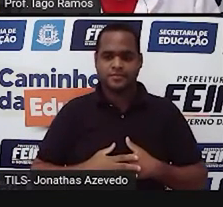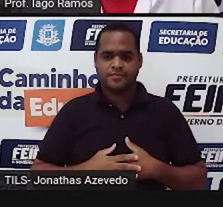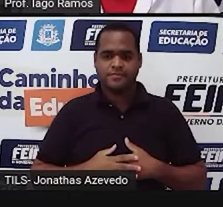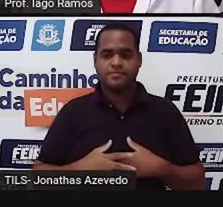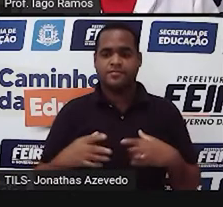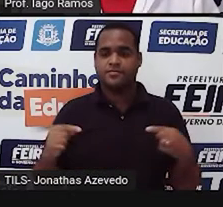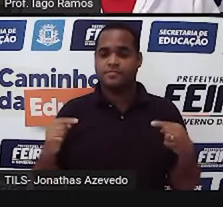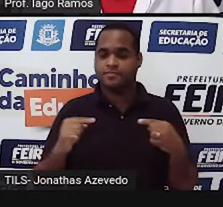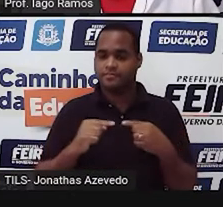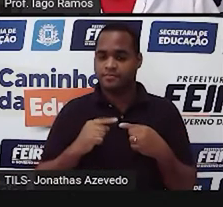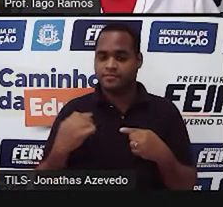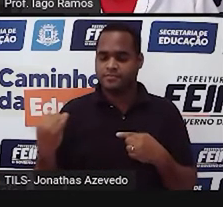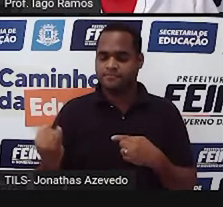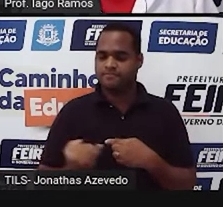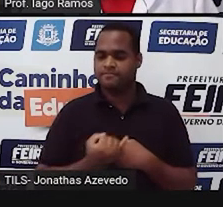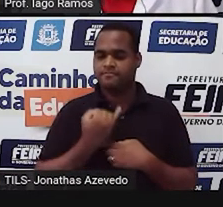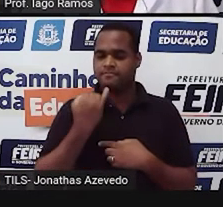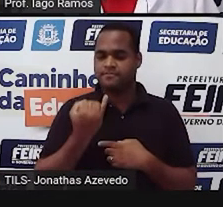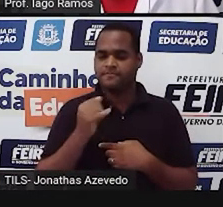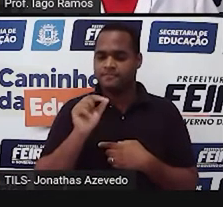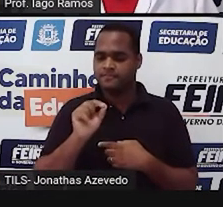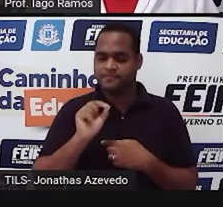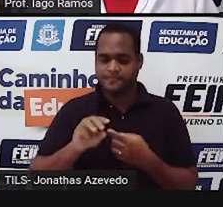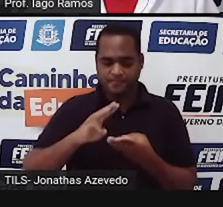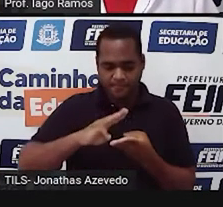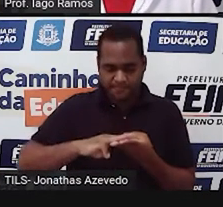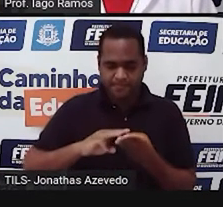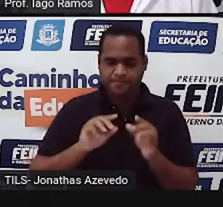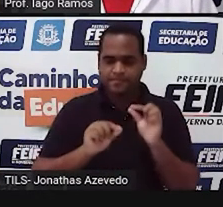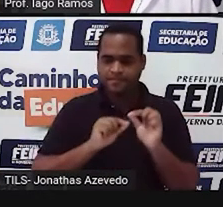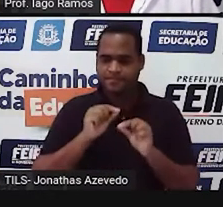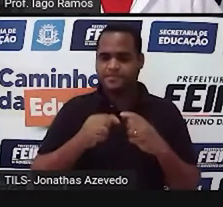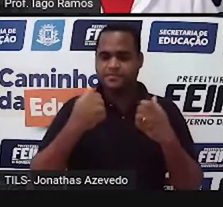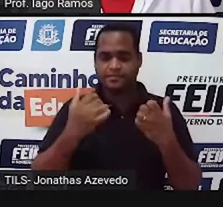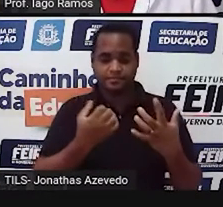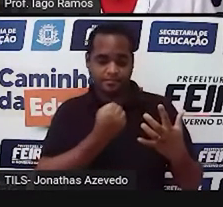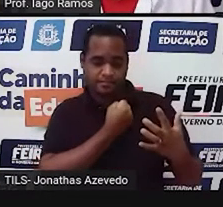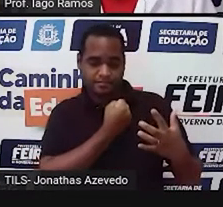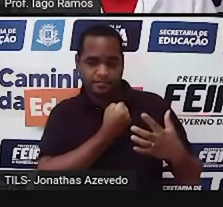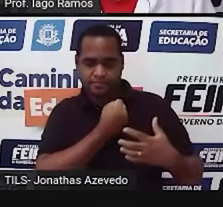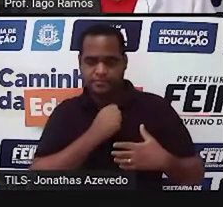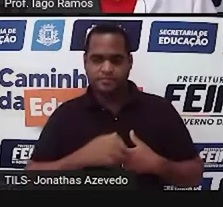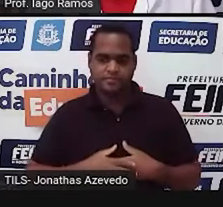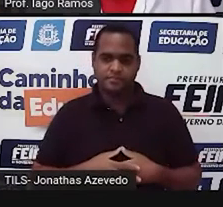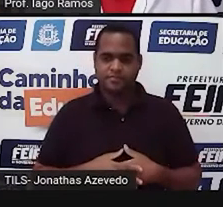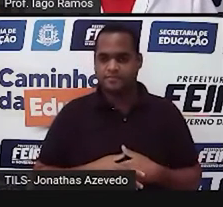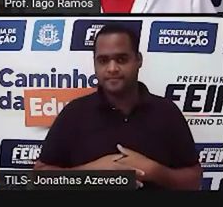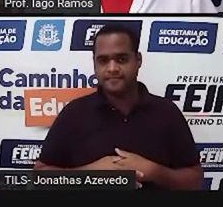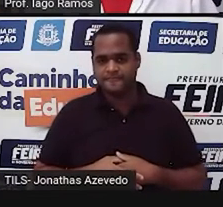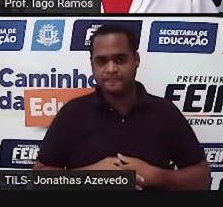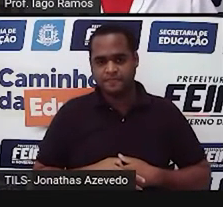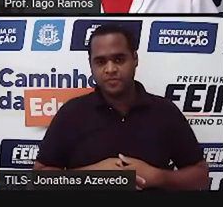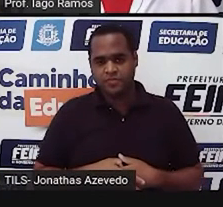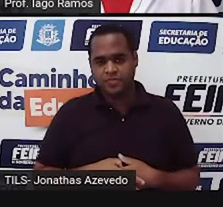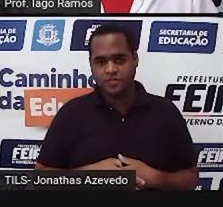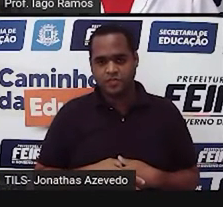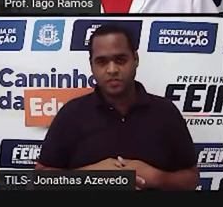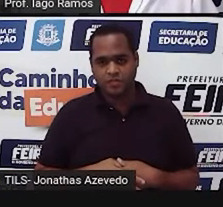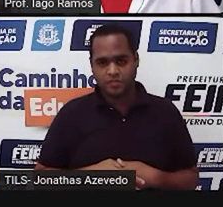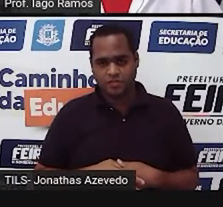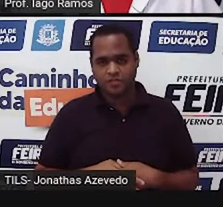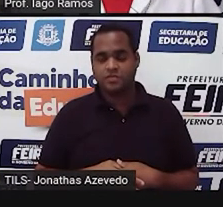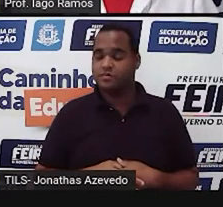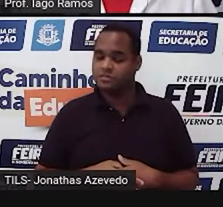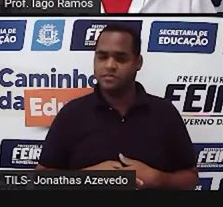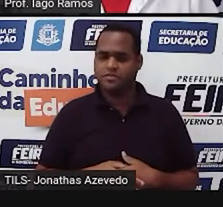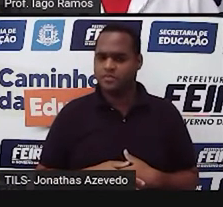tão importante coisinha na matemática que é o número Tá bom então